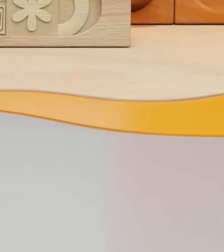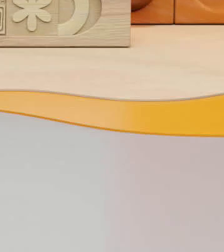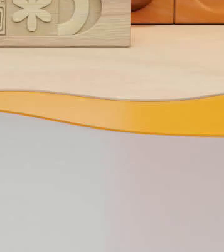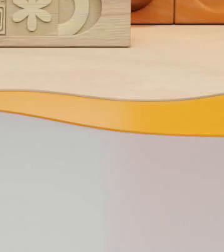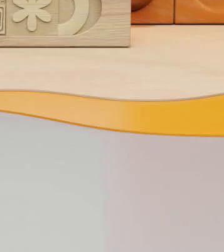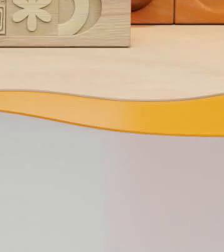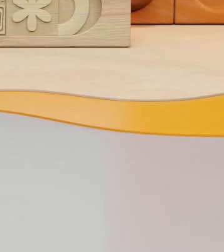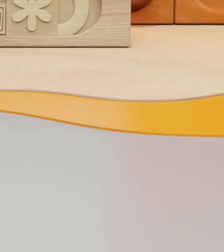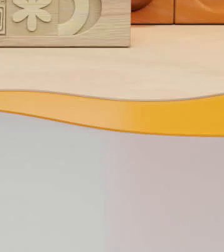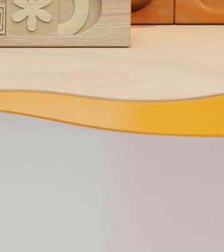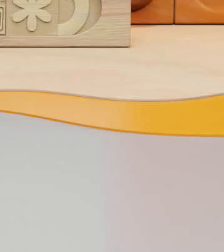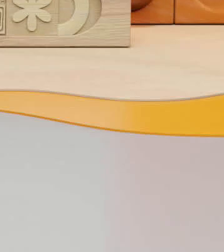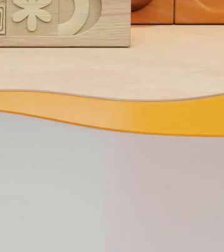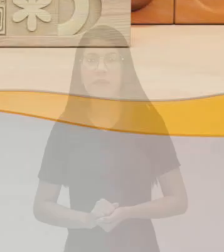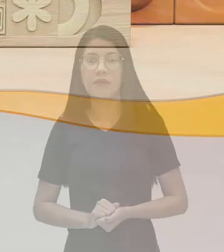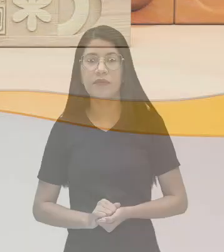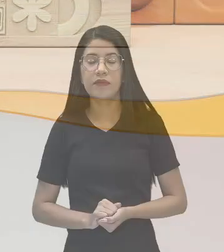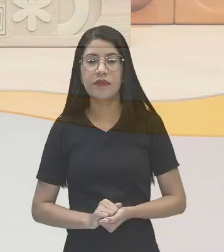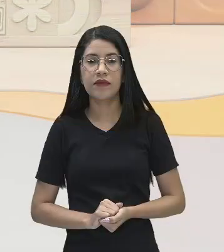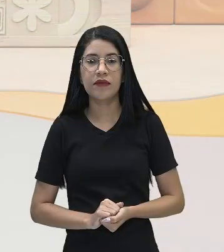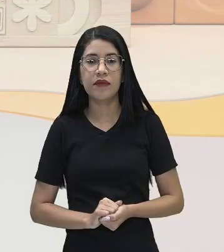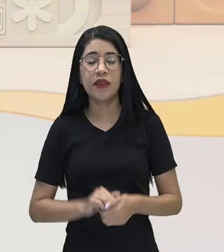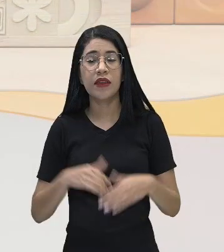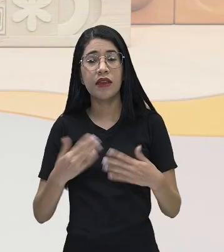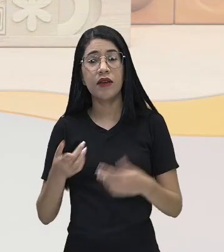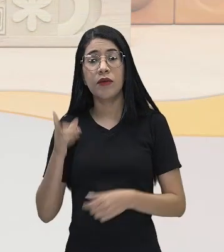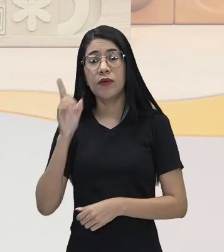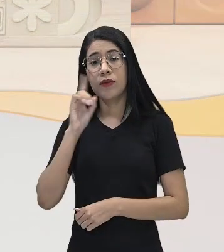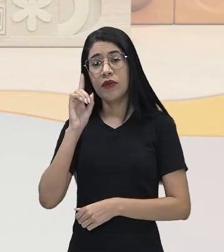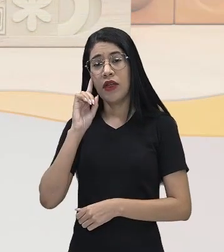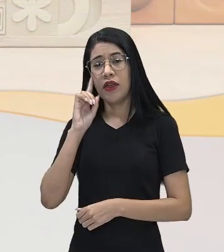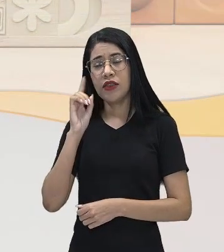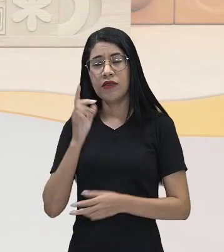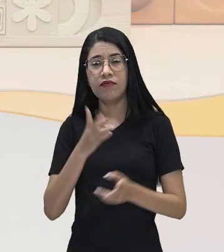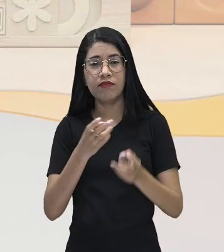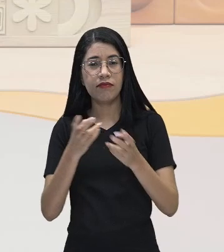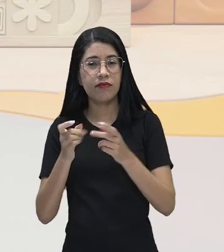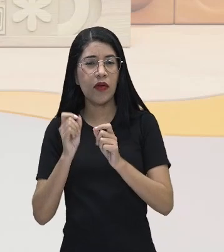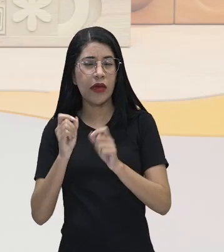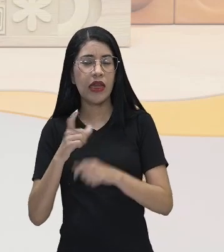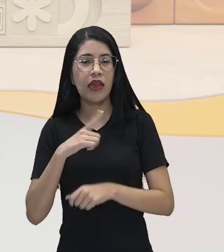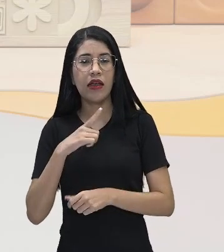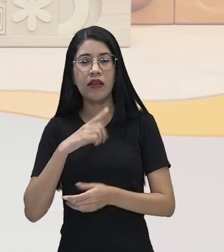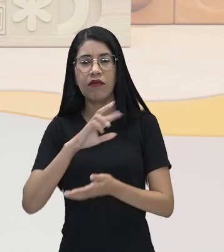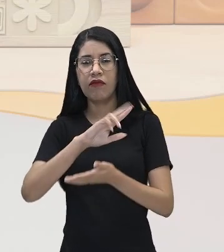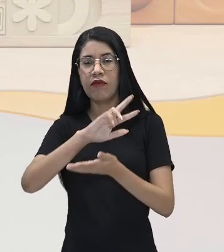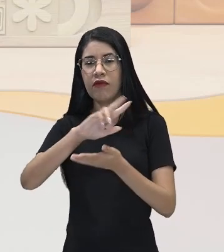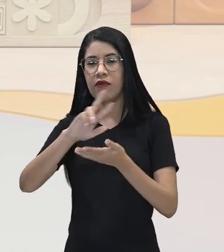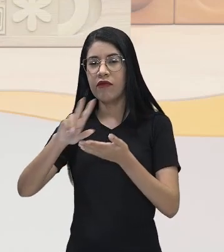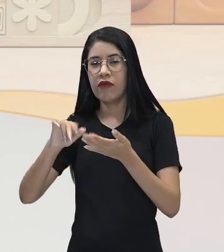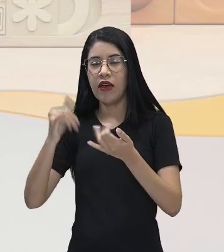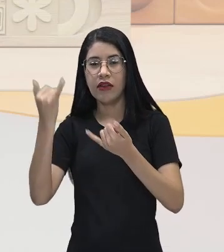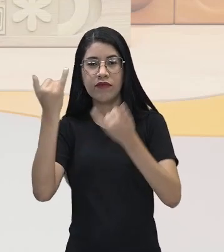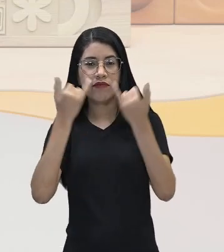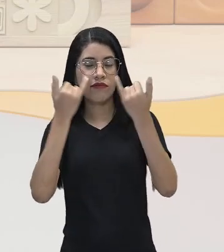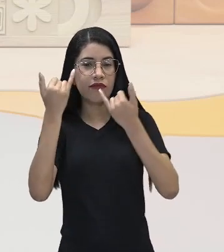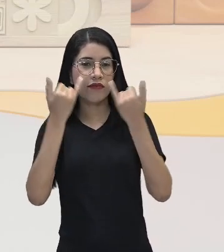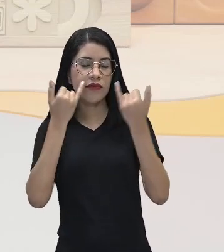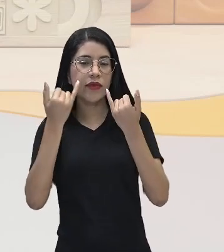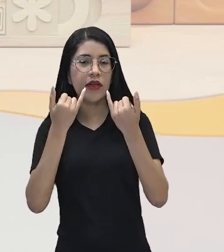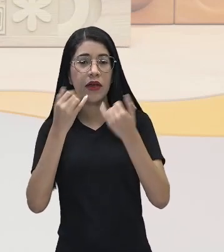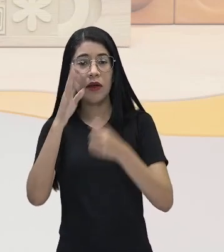Então, turmas, no nosso dia a dia, nós estamos cercados de informações, principalmente